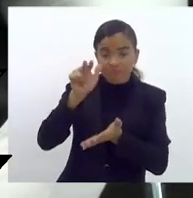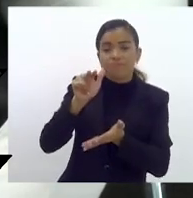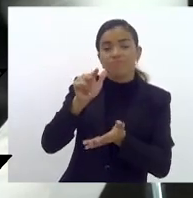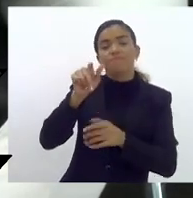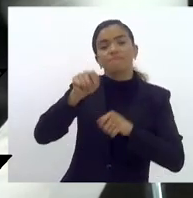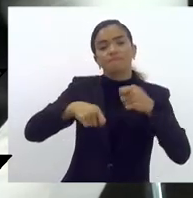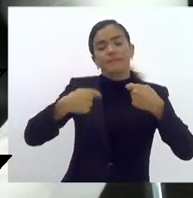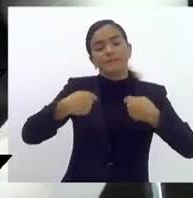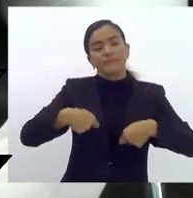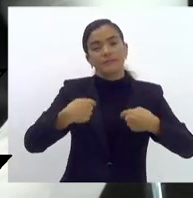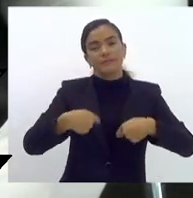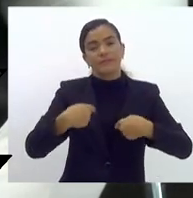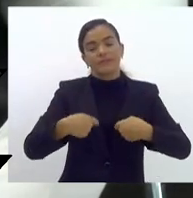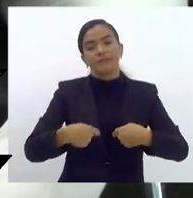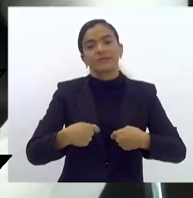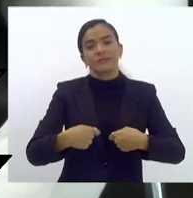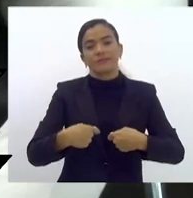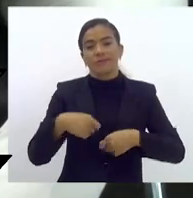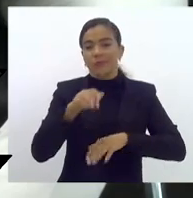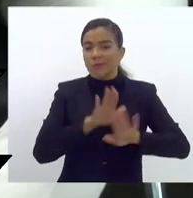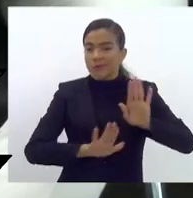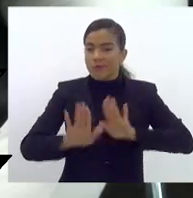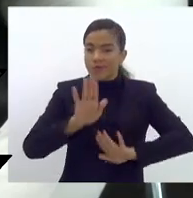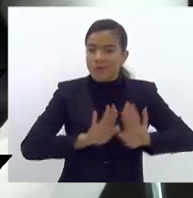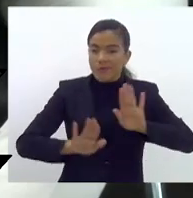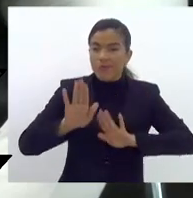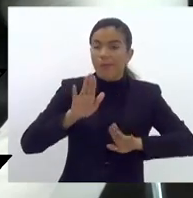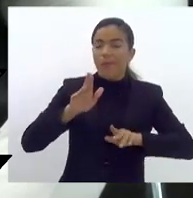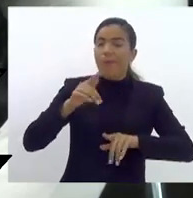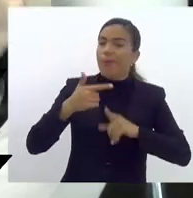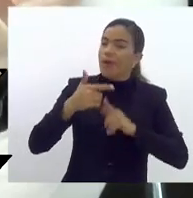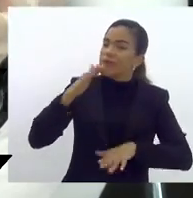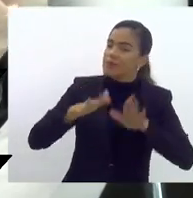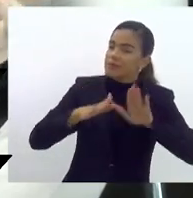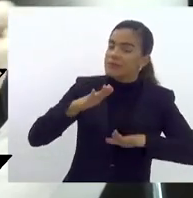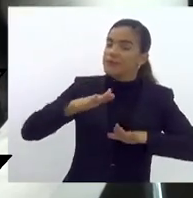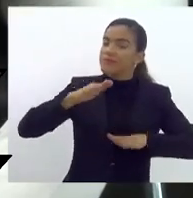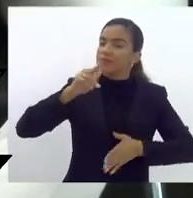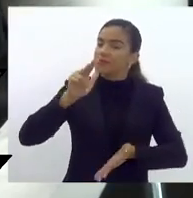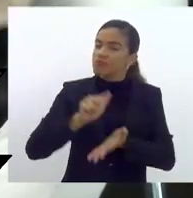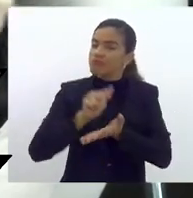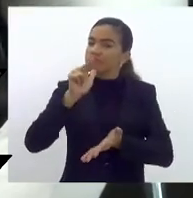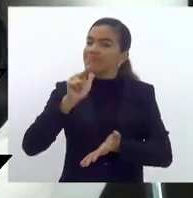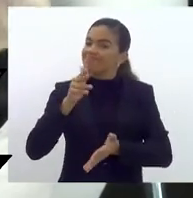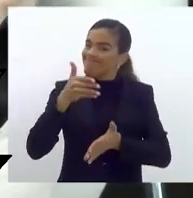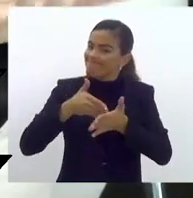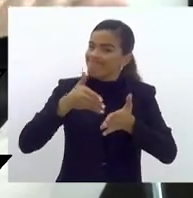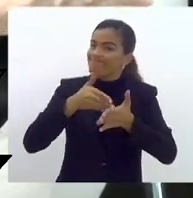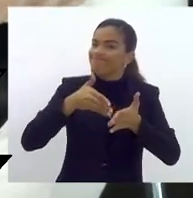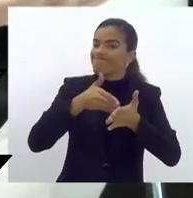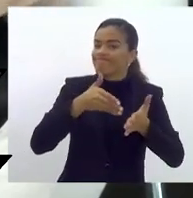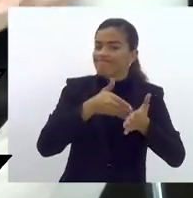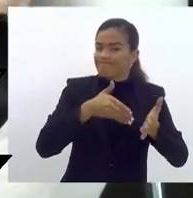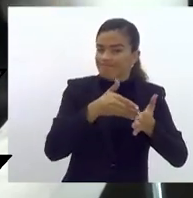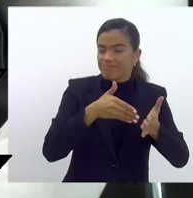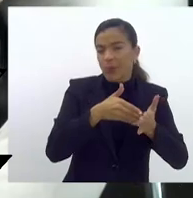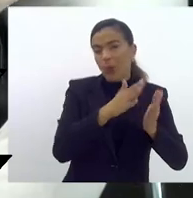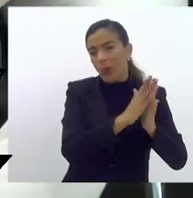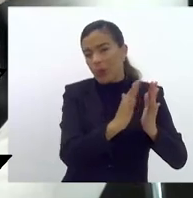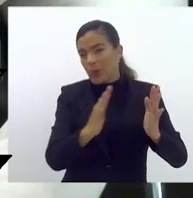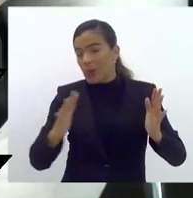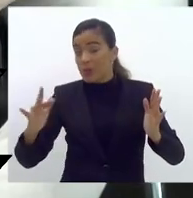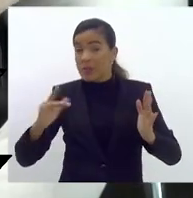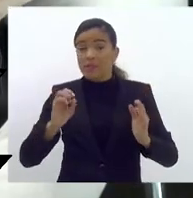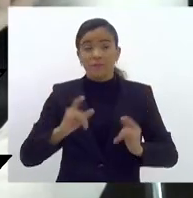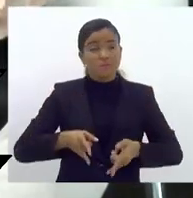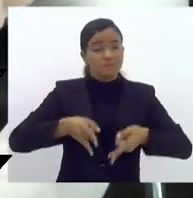muitas vezes esse esse cuidado que às vezes um tombamento inviabiliza todo o processo um